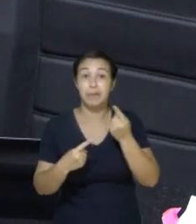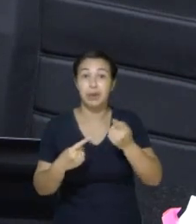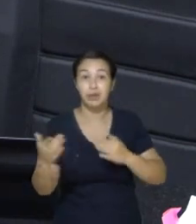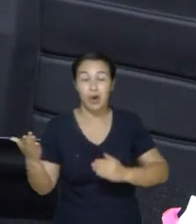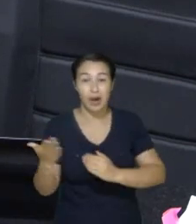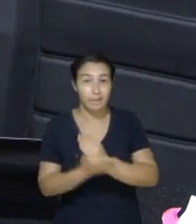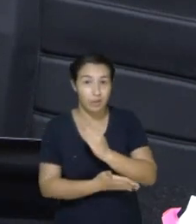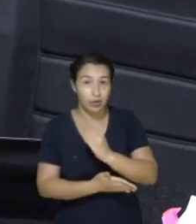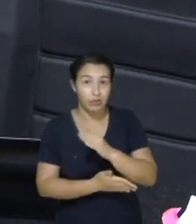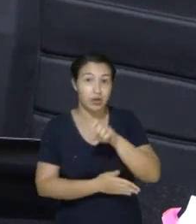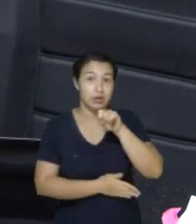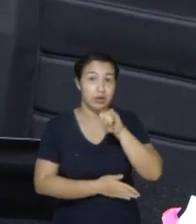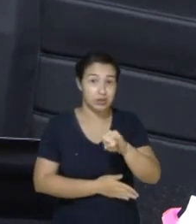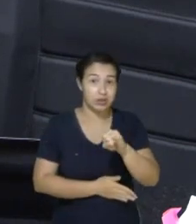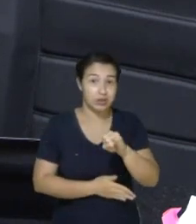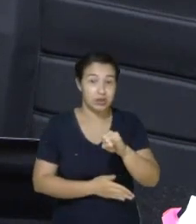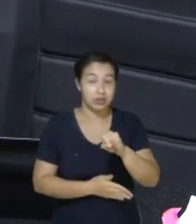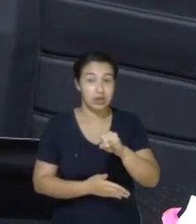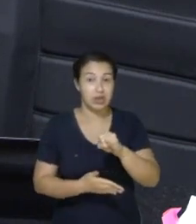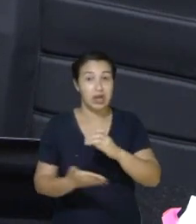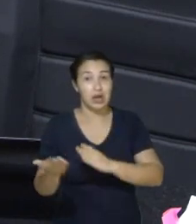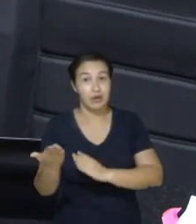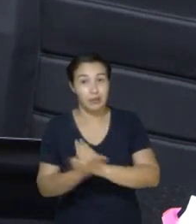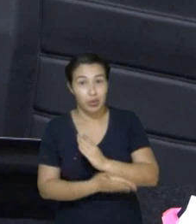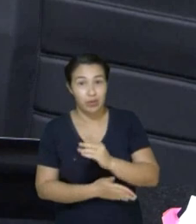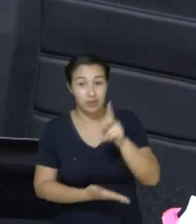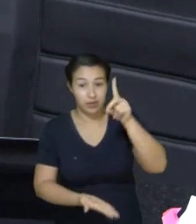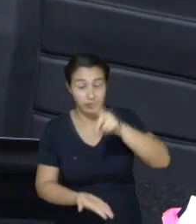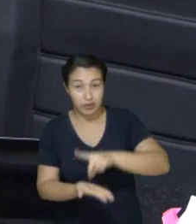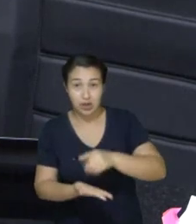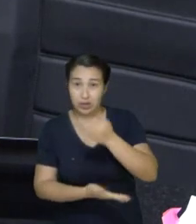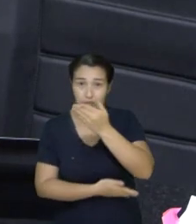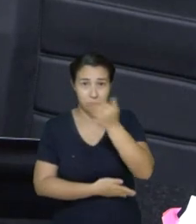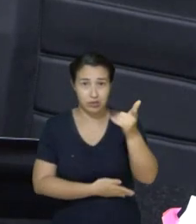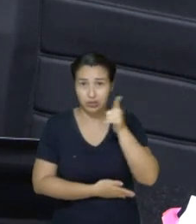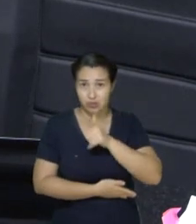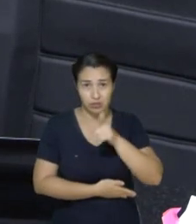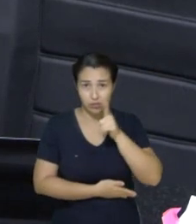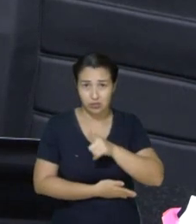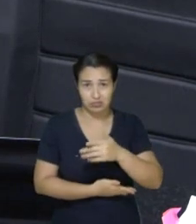fosse aprovada na originalidade, vocês não estariam comemorando.